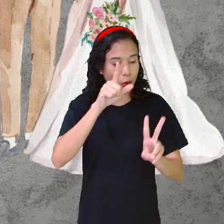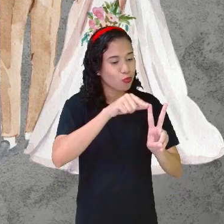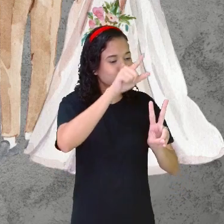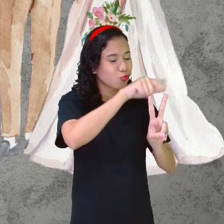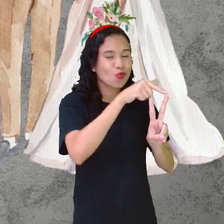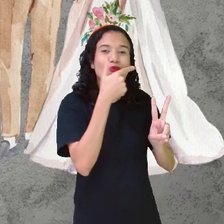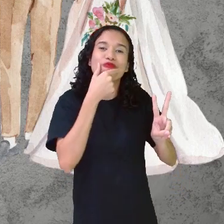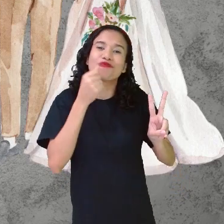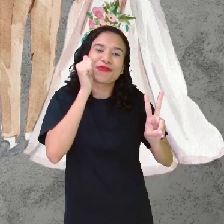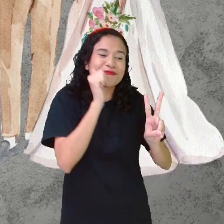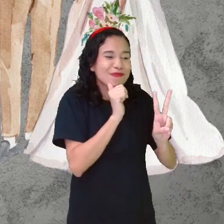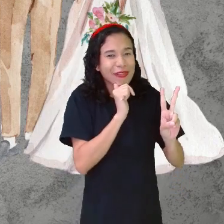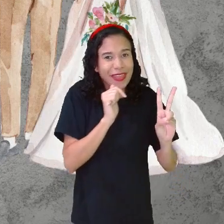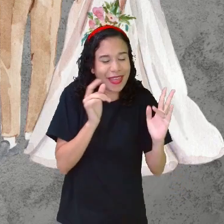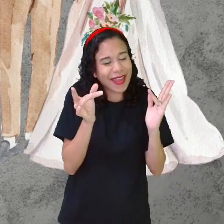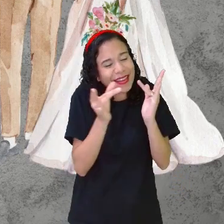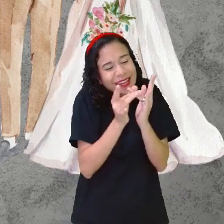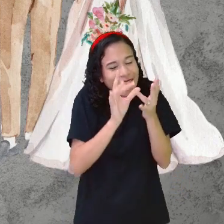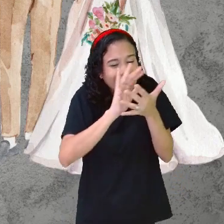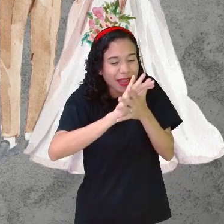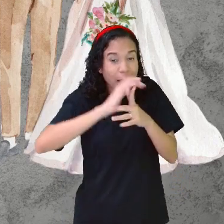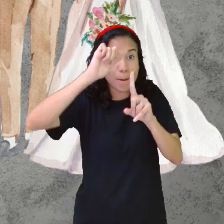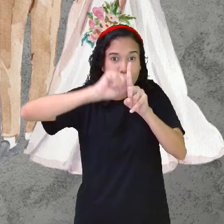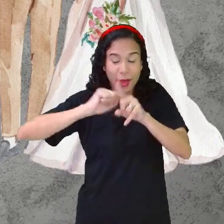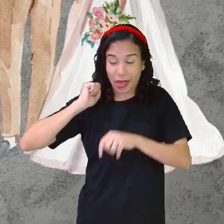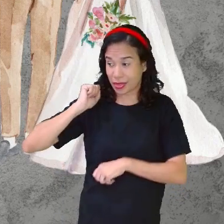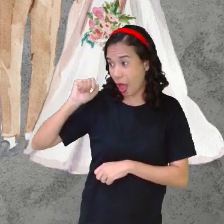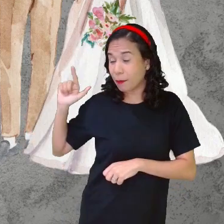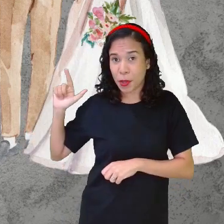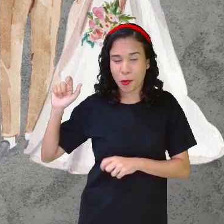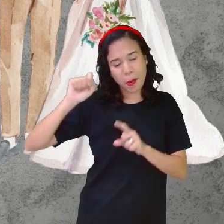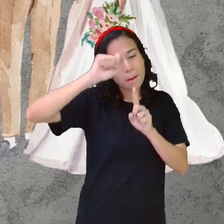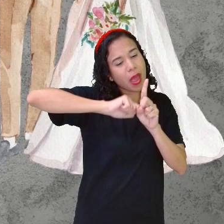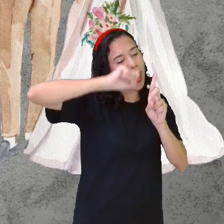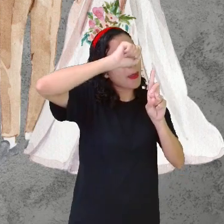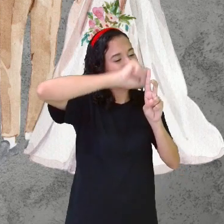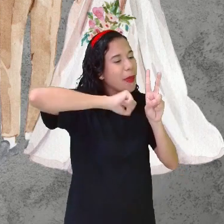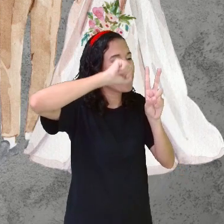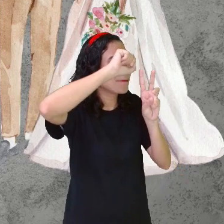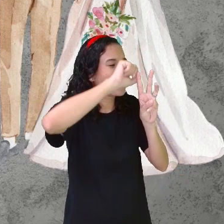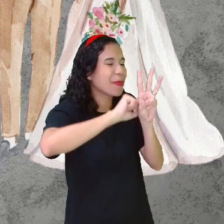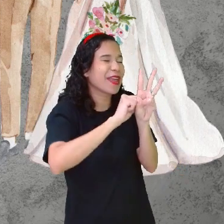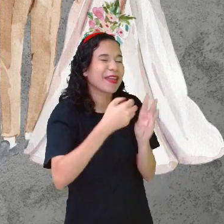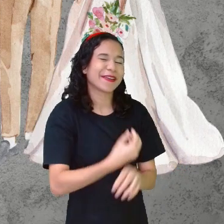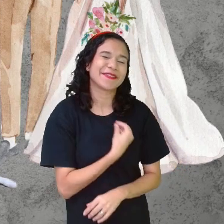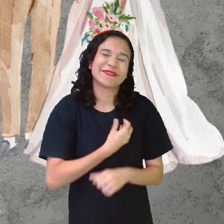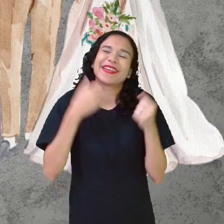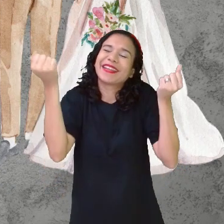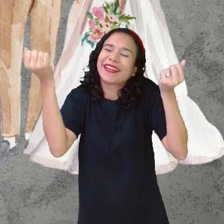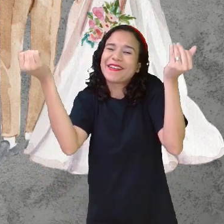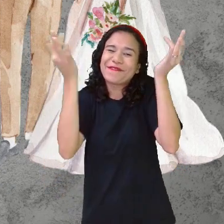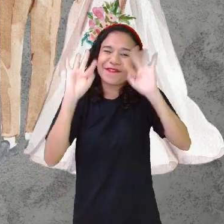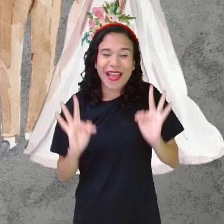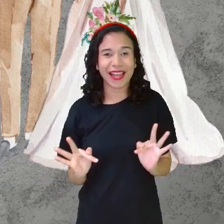Alicia e Jordã se casaram em abril e durante os 3 primeiros meses viveram muito